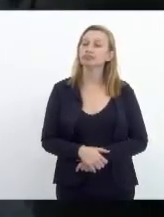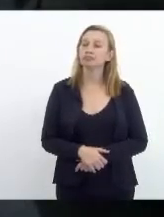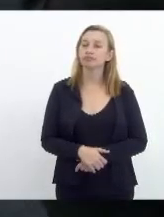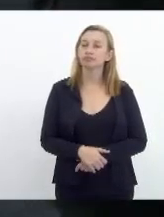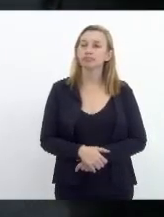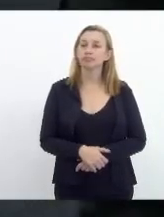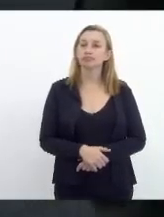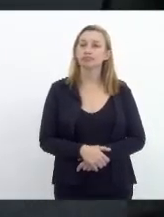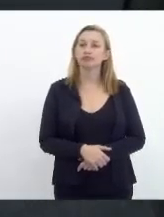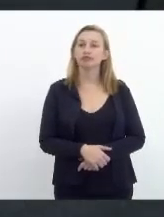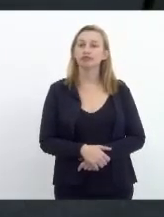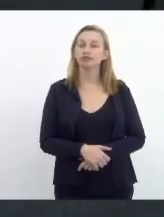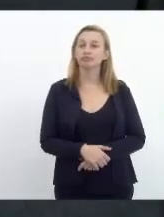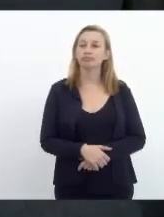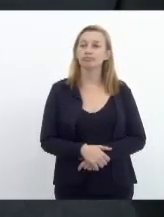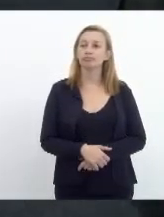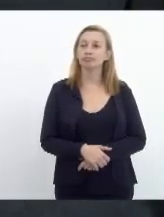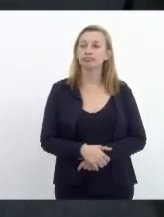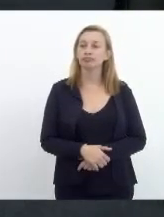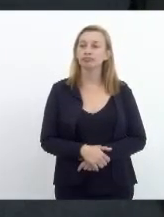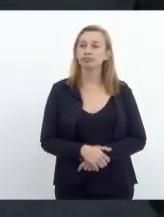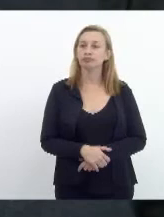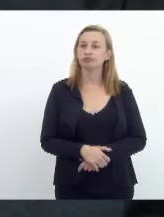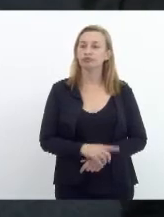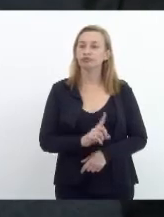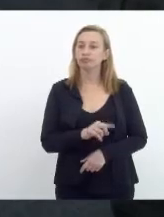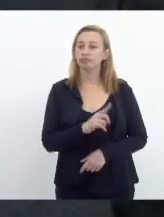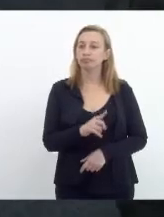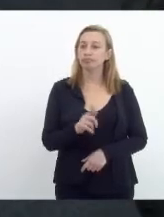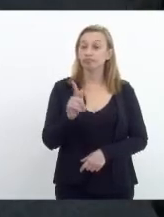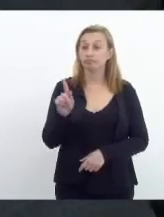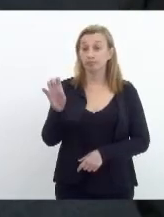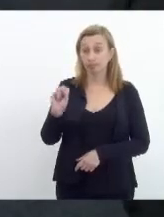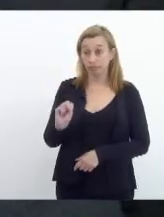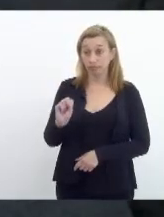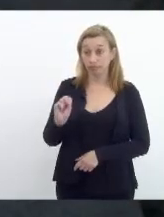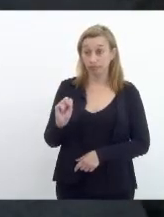da isenção sobre o botijão do gás.